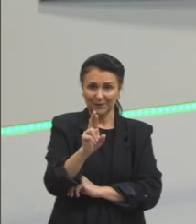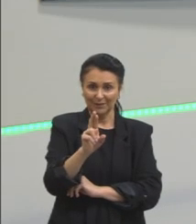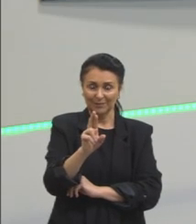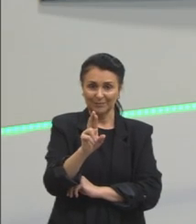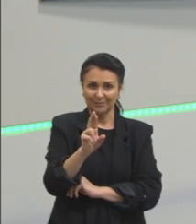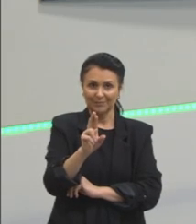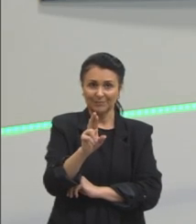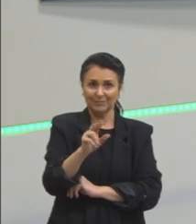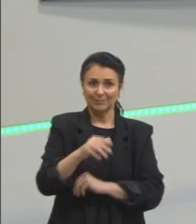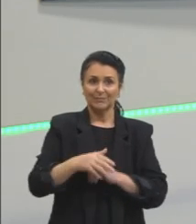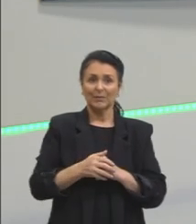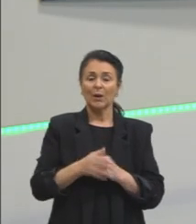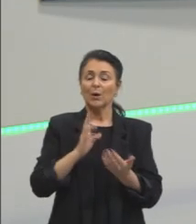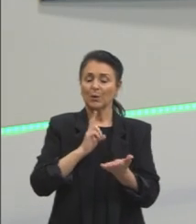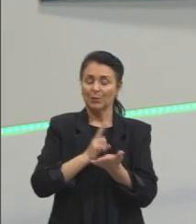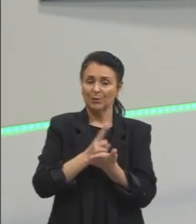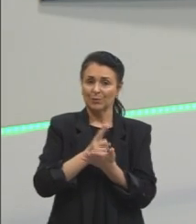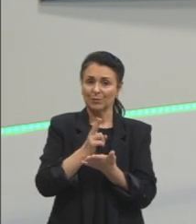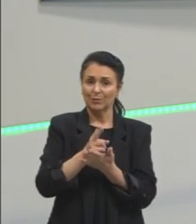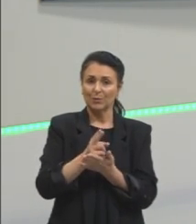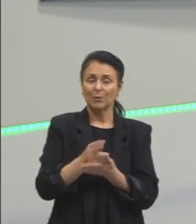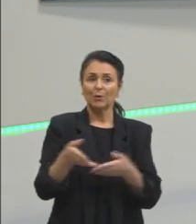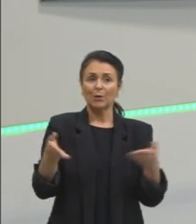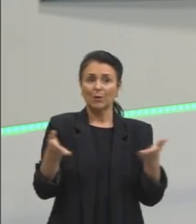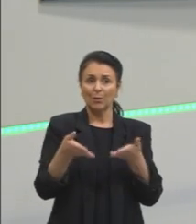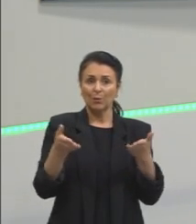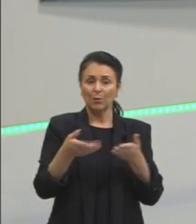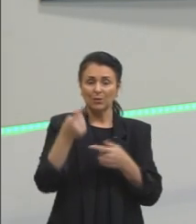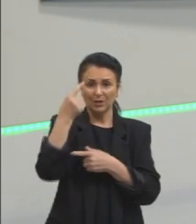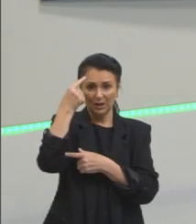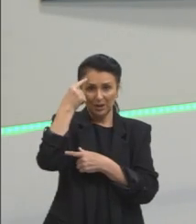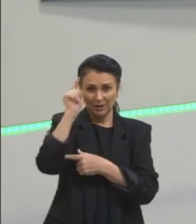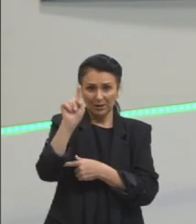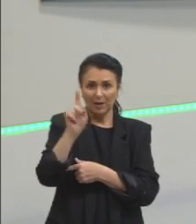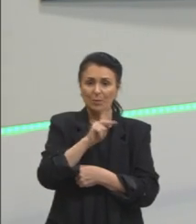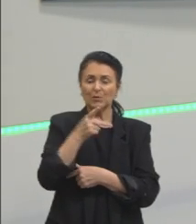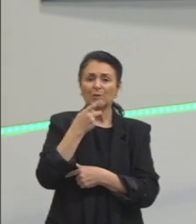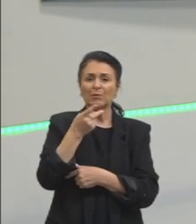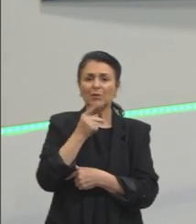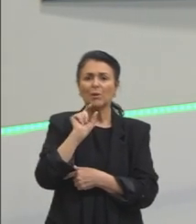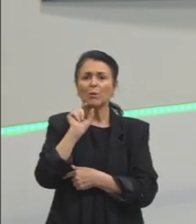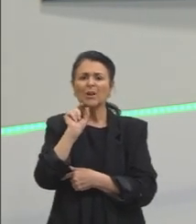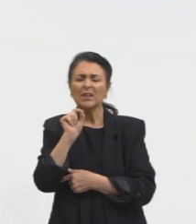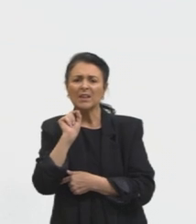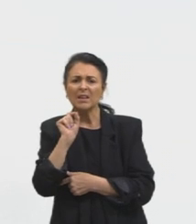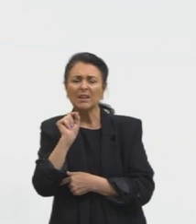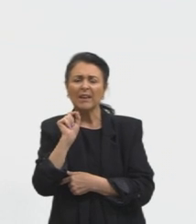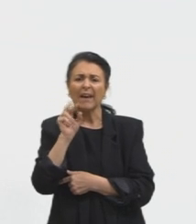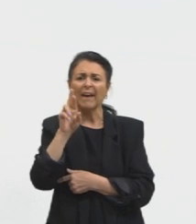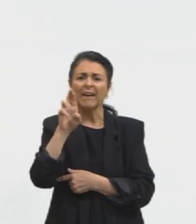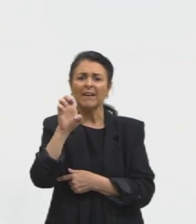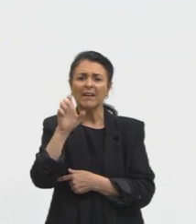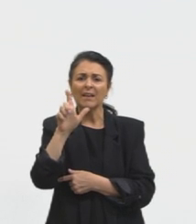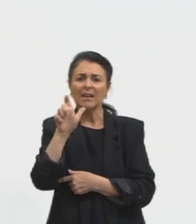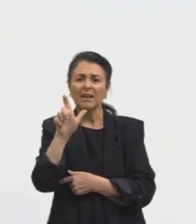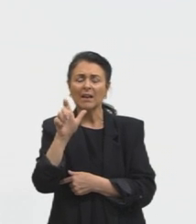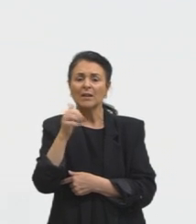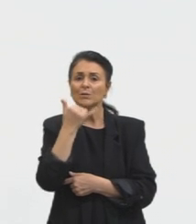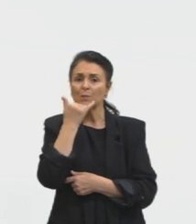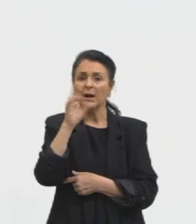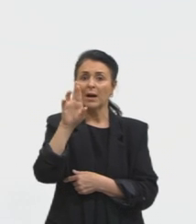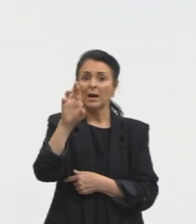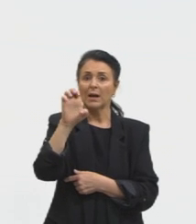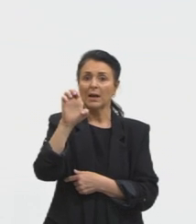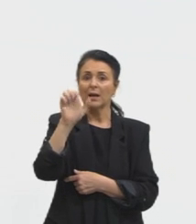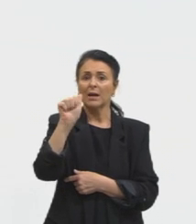objetiva então e Continuando hoje a ideia que eu fale um pouco sobre o que que é real para matemática isso claro é